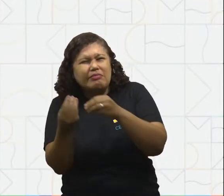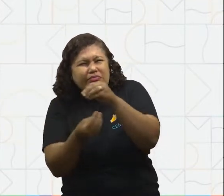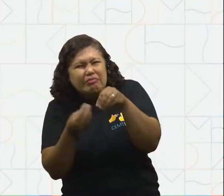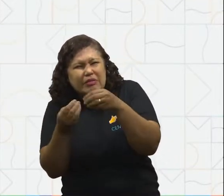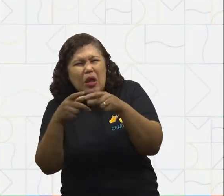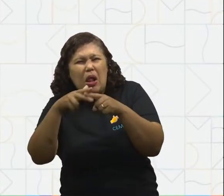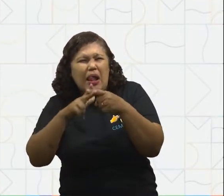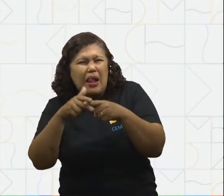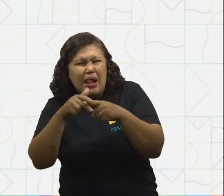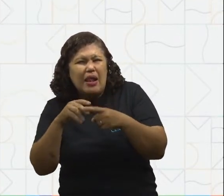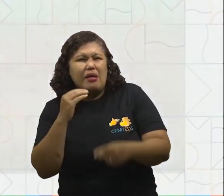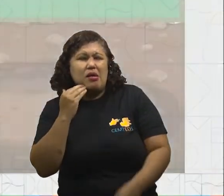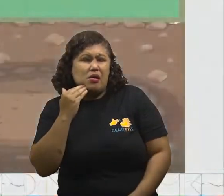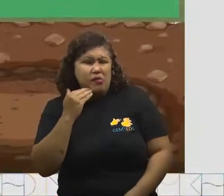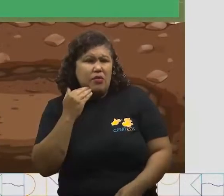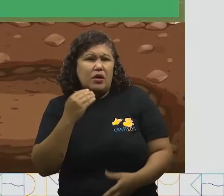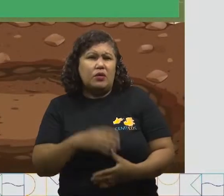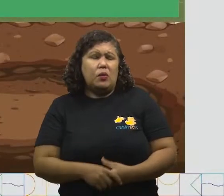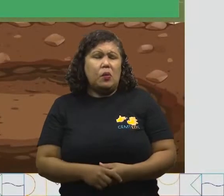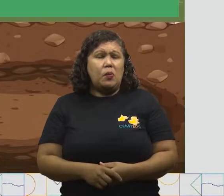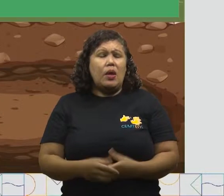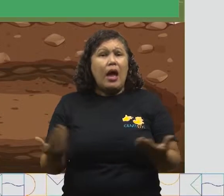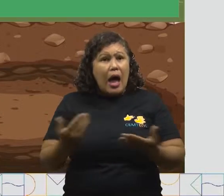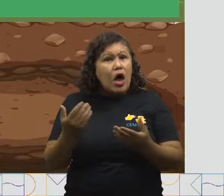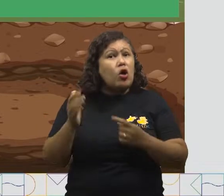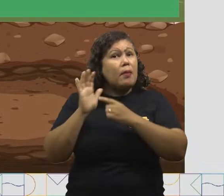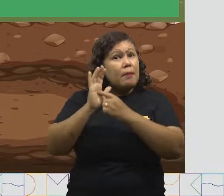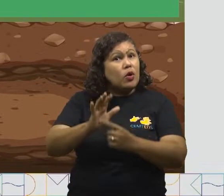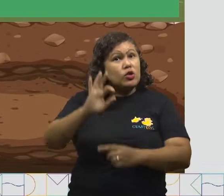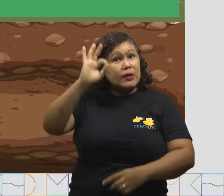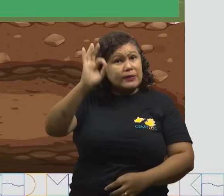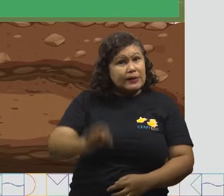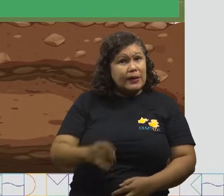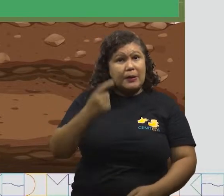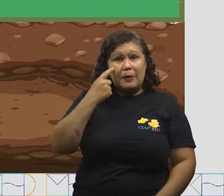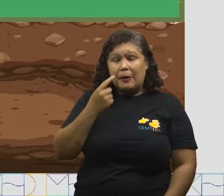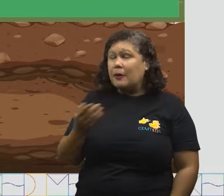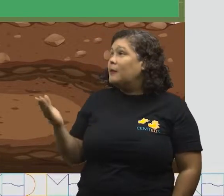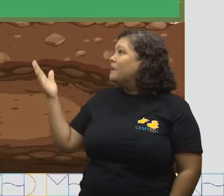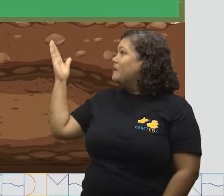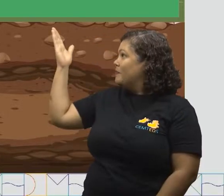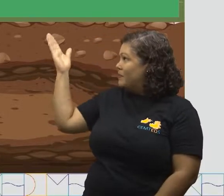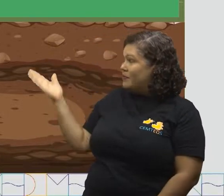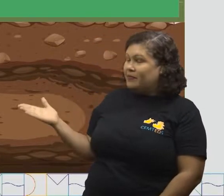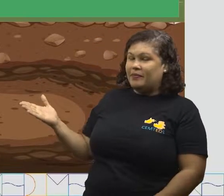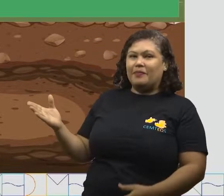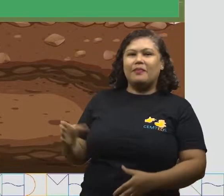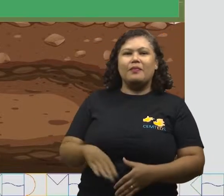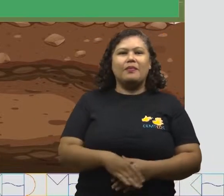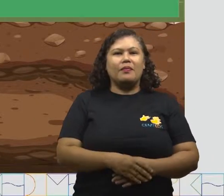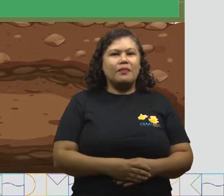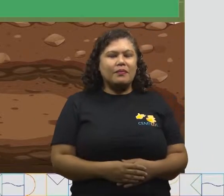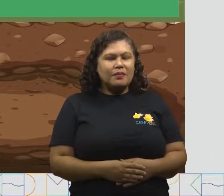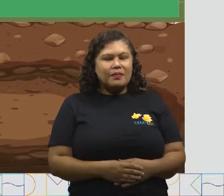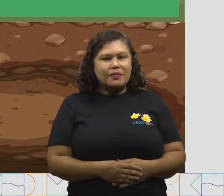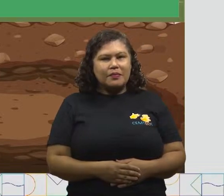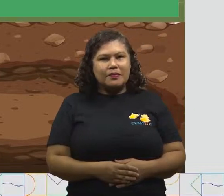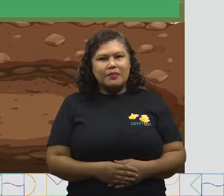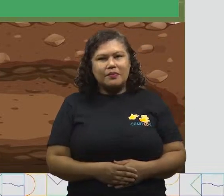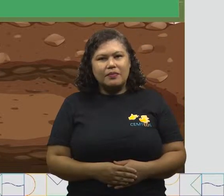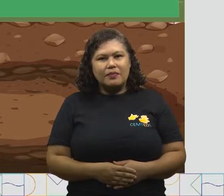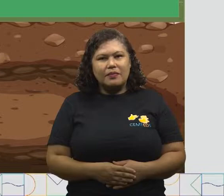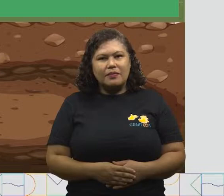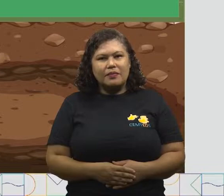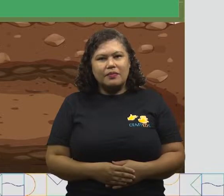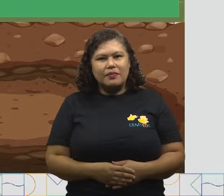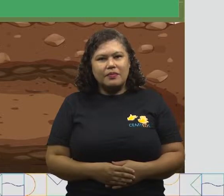consertá-la. Observe como ficou. Observei muita coisa interessante, disse ele, mas nada me impressionou